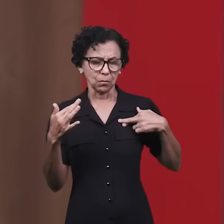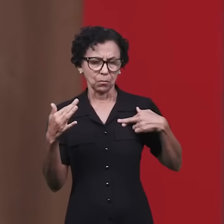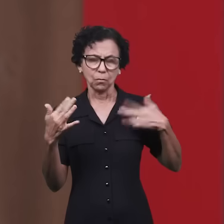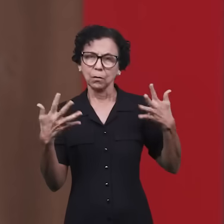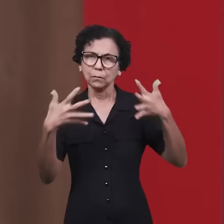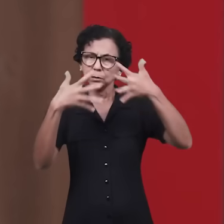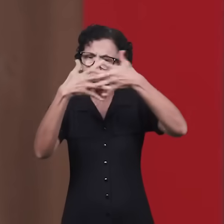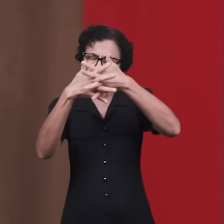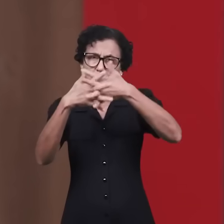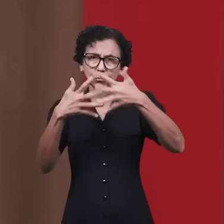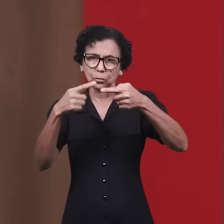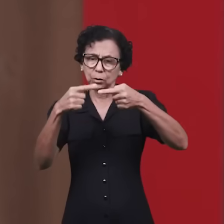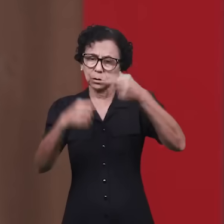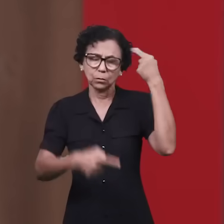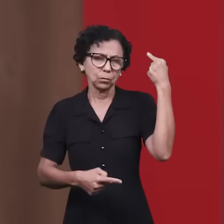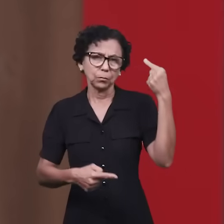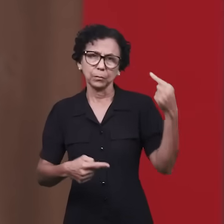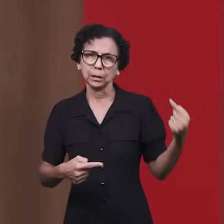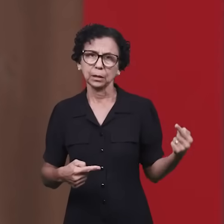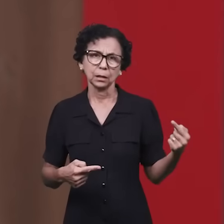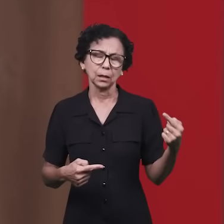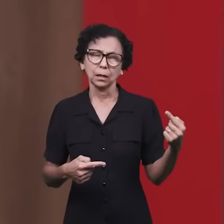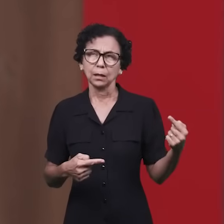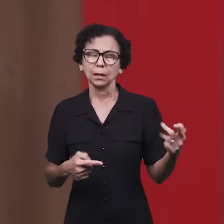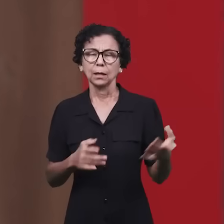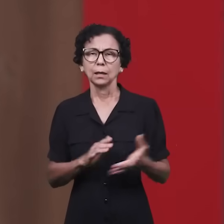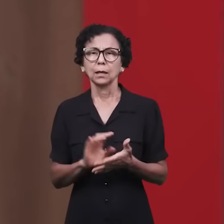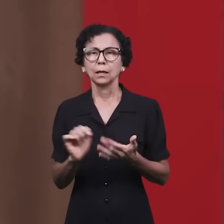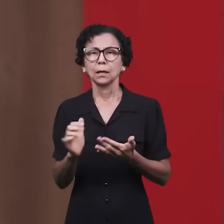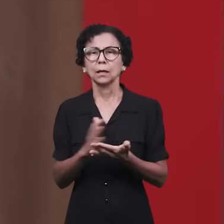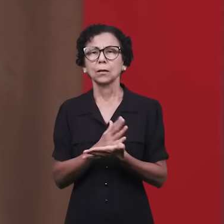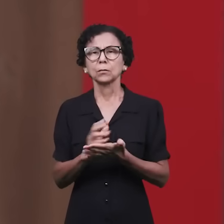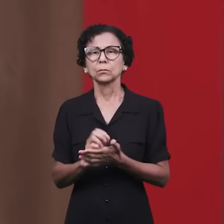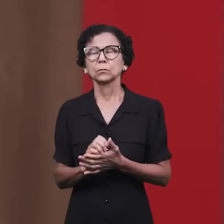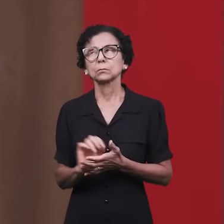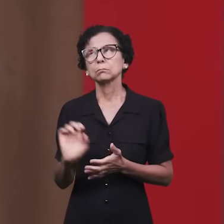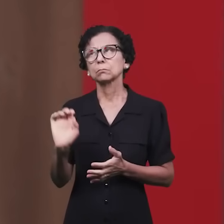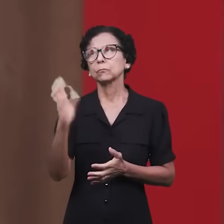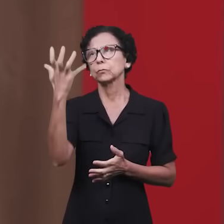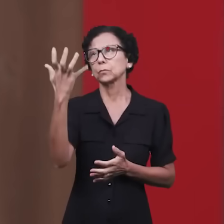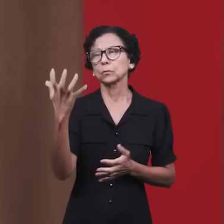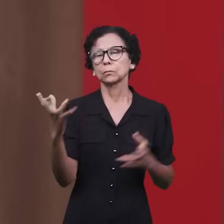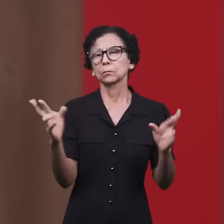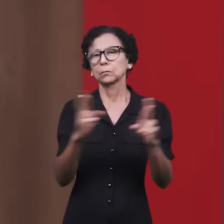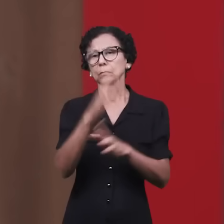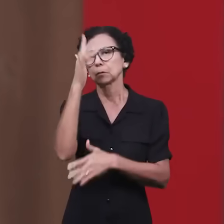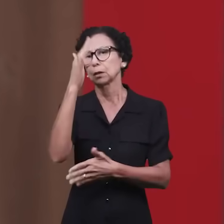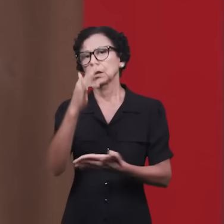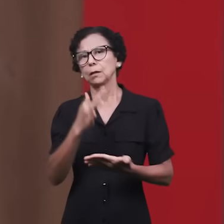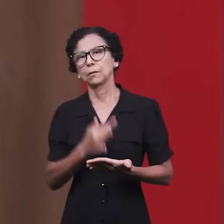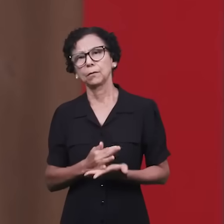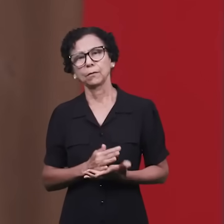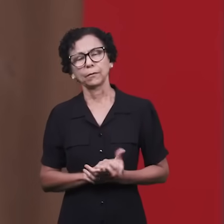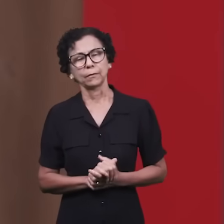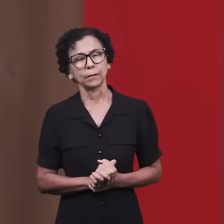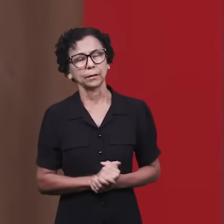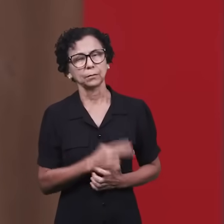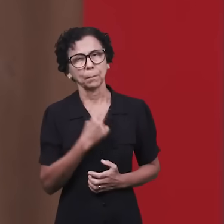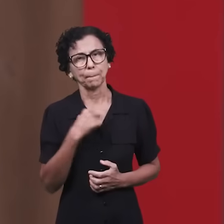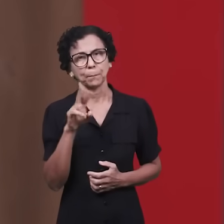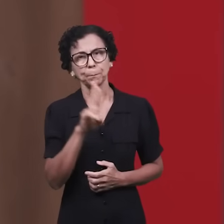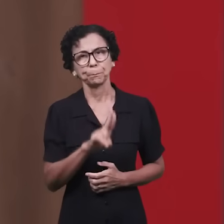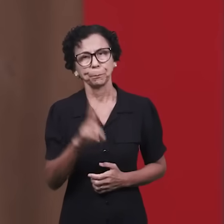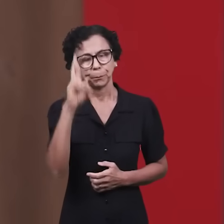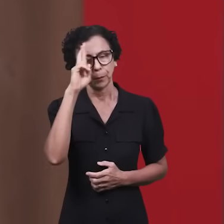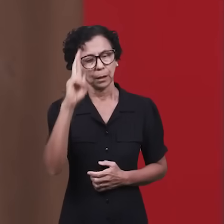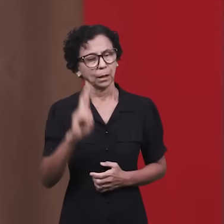alguns fenômenos que são relativos à fé, você não vai entrar pela razão jamais. Você vai crer pela fé.